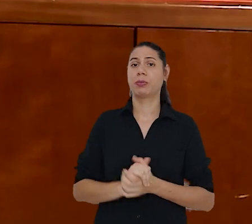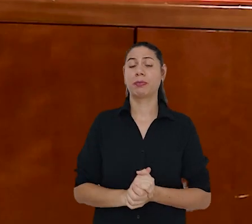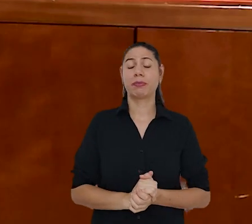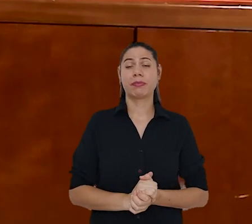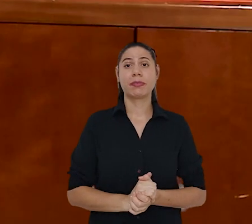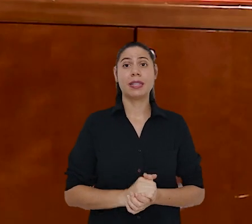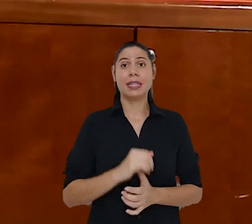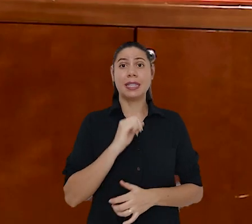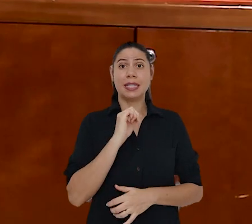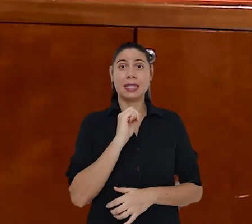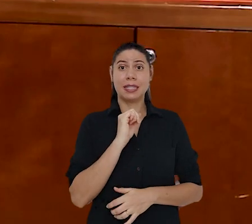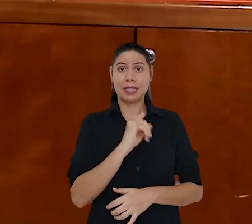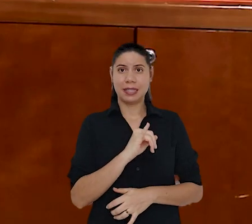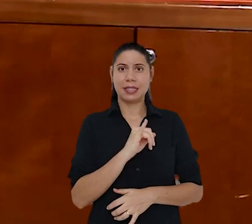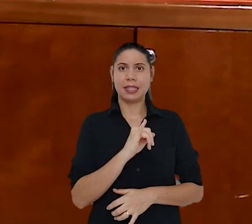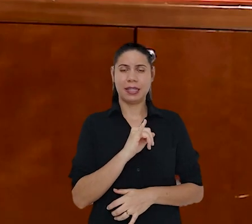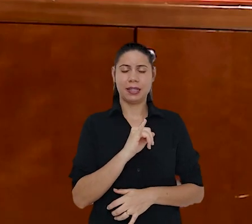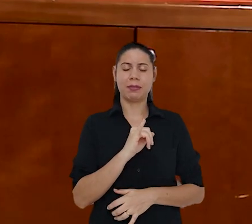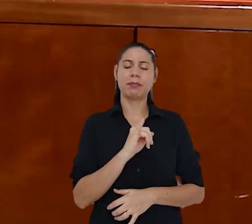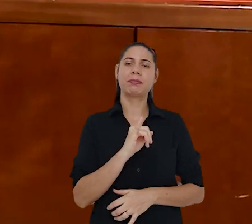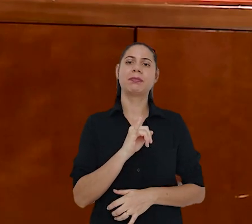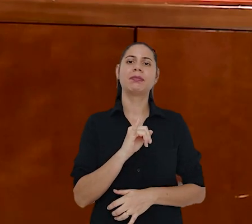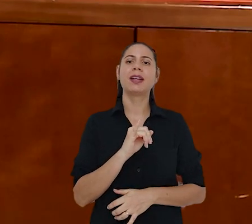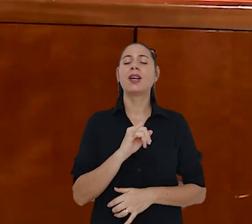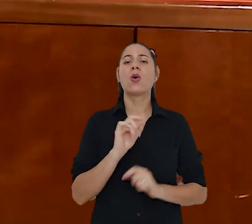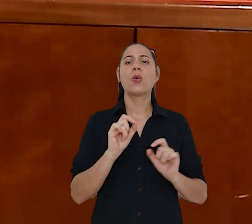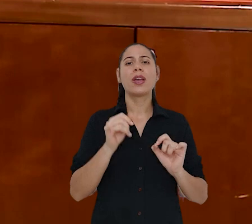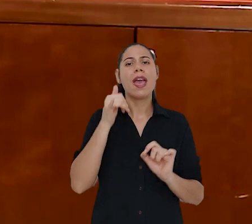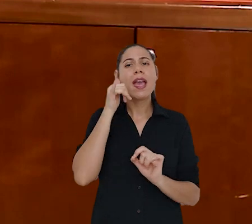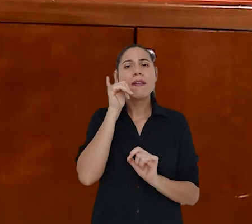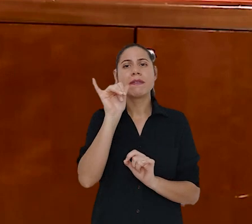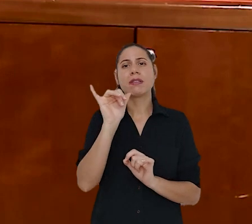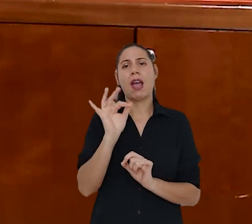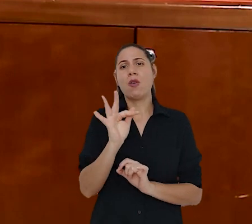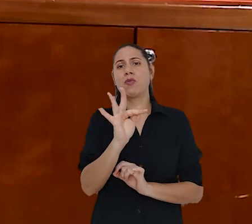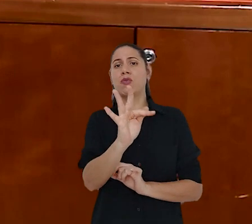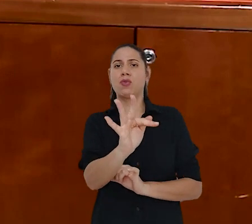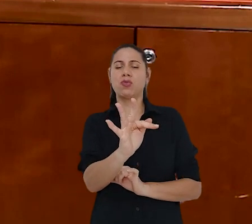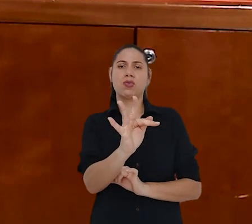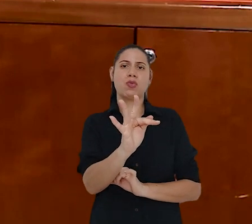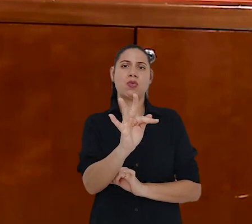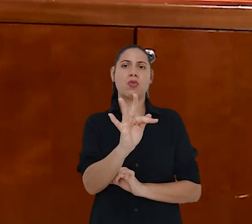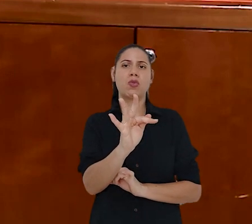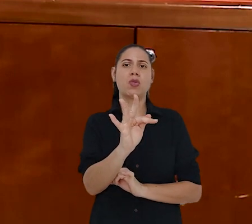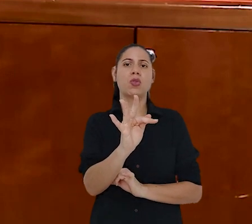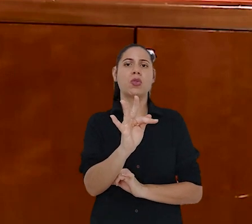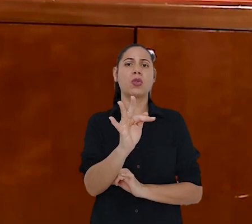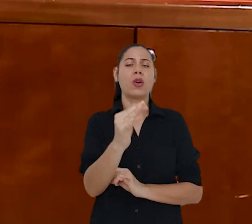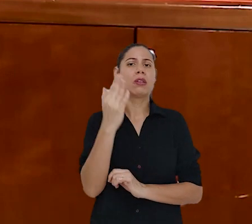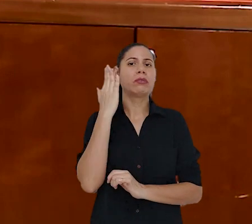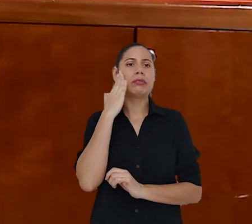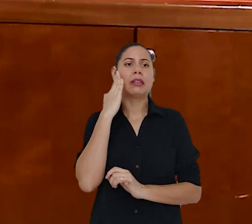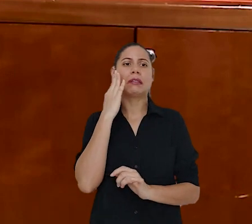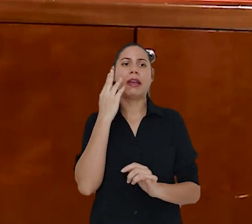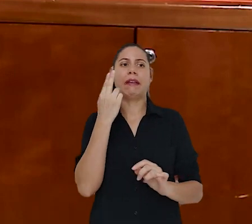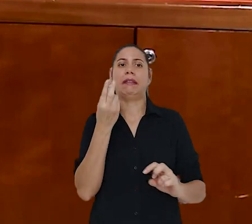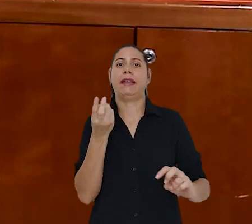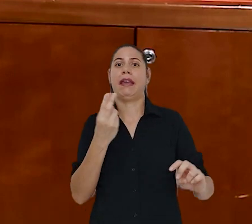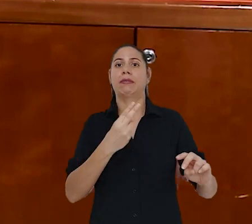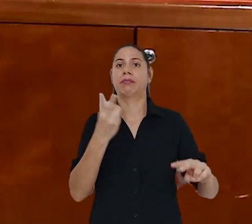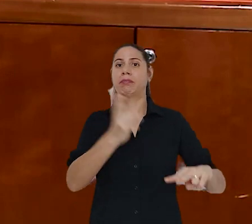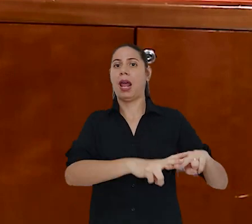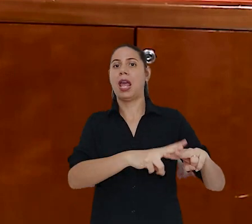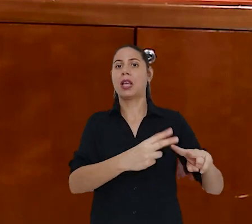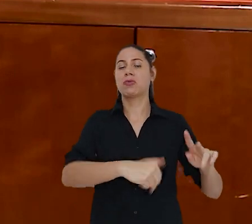Se prevenir, né, ter um salvo-conduto para uma eventualidade de uma persecução penal, tanto por